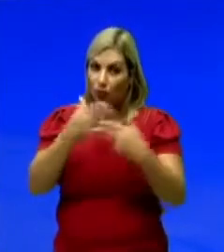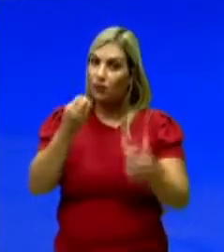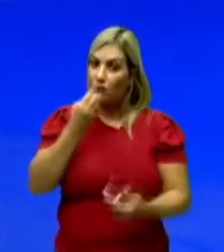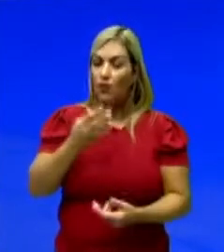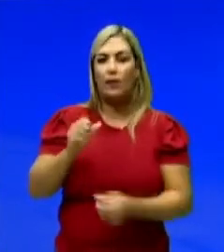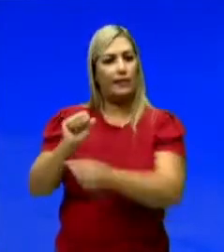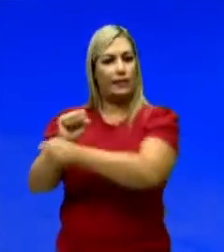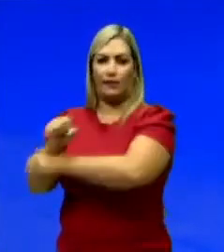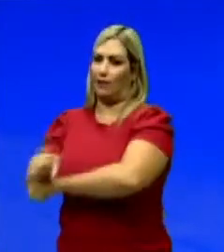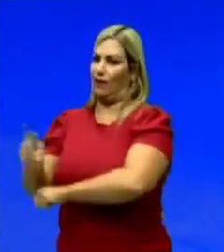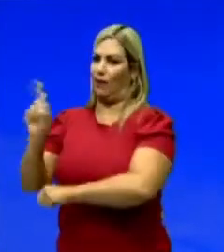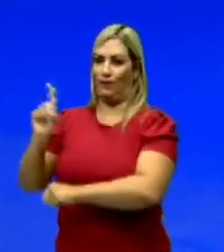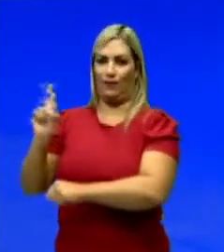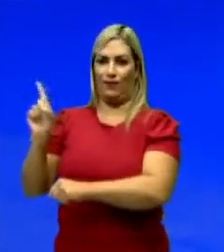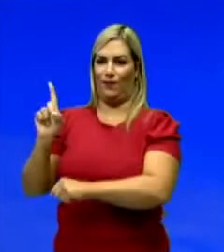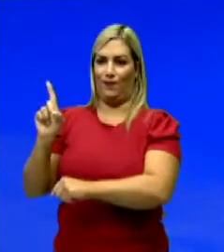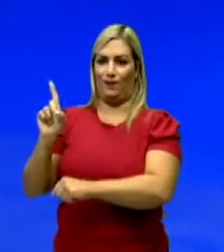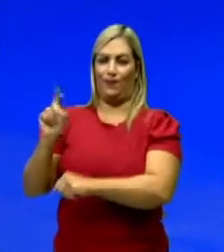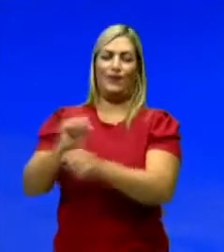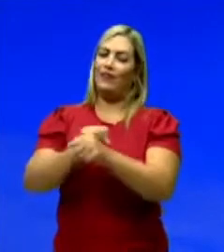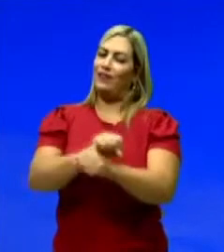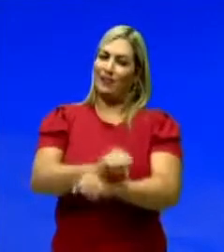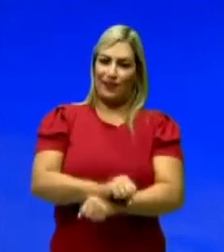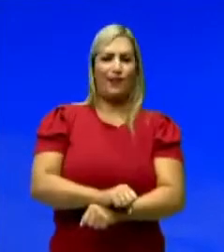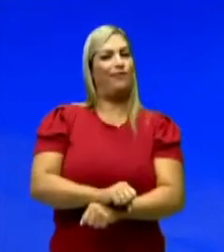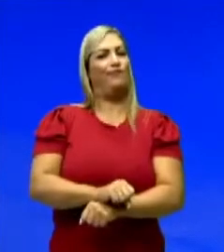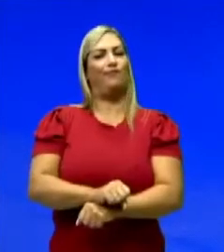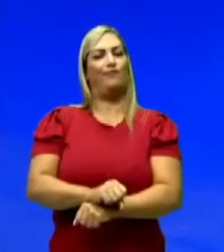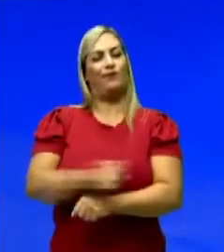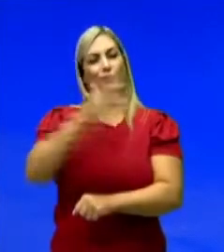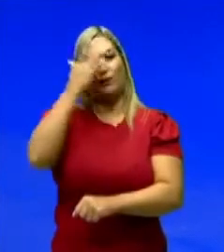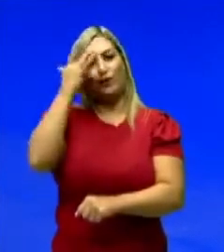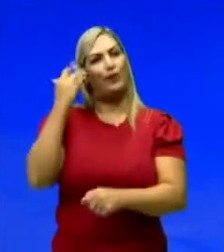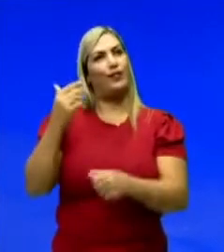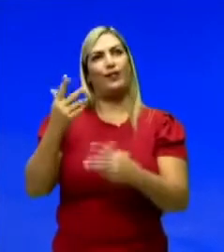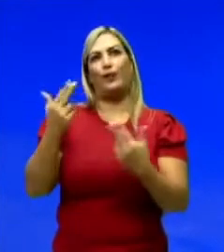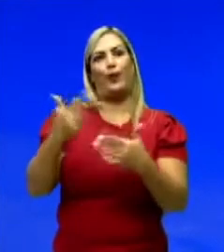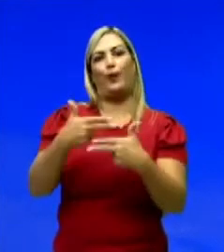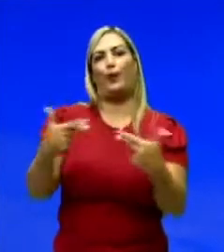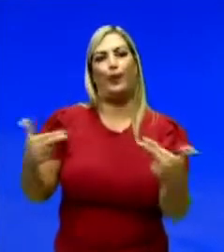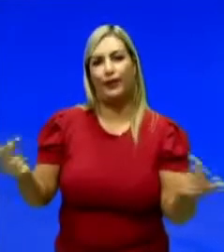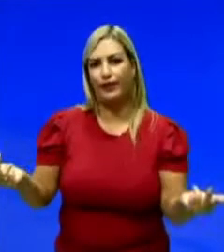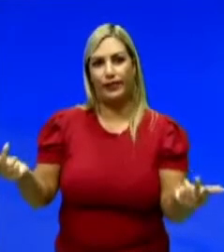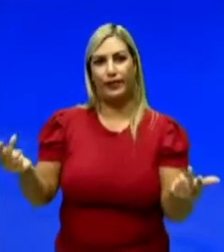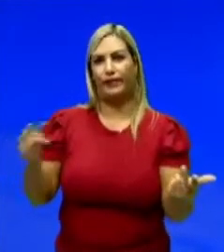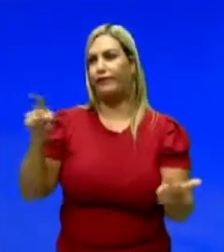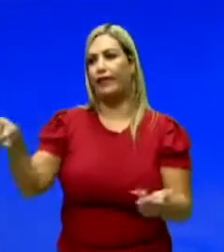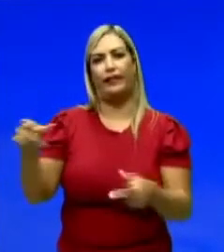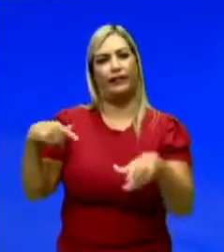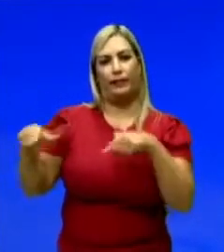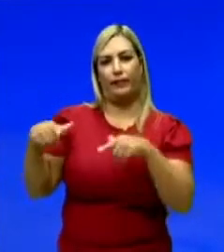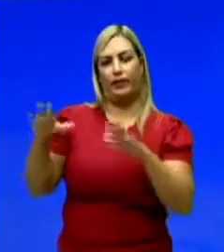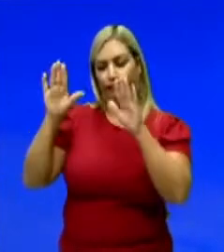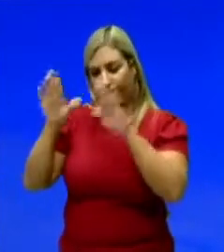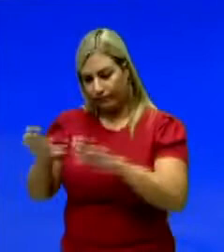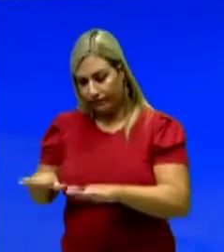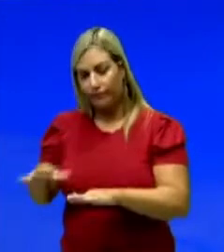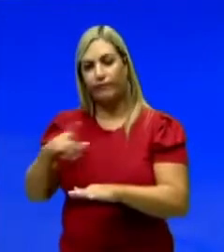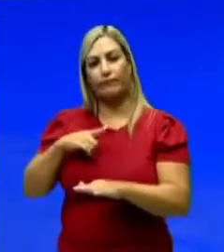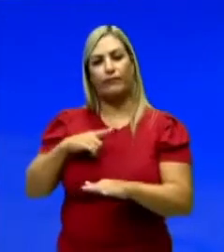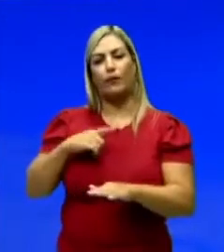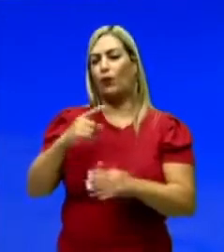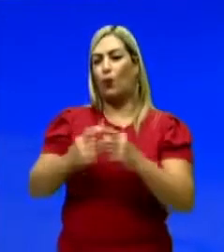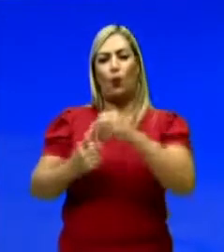escravos não né os escravos eram considerados coisas né eles eram coisificadas e serviam unicamente